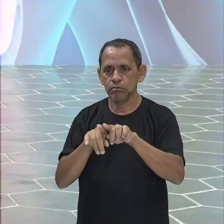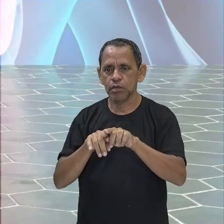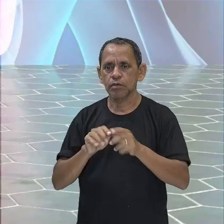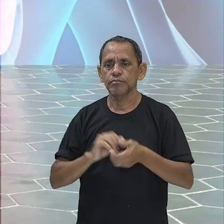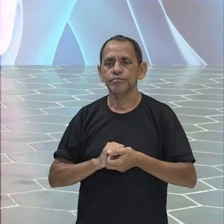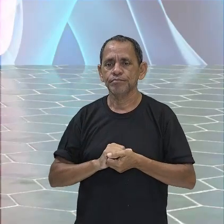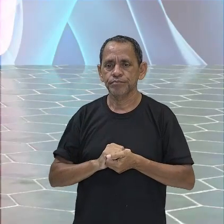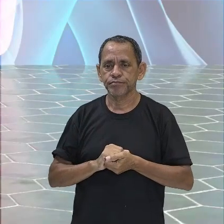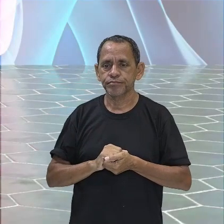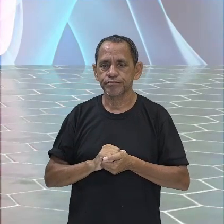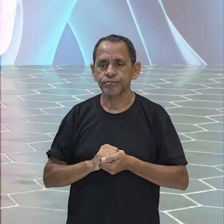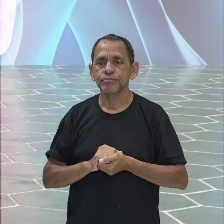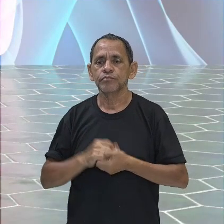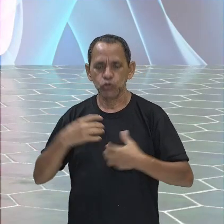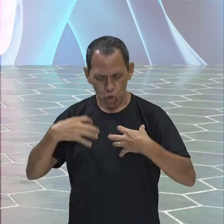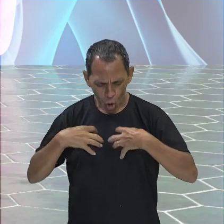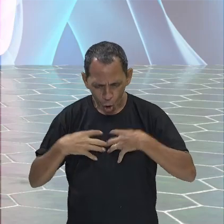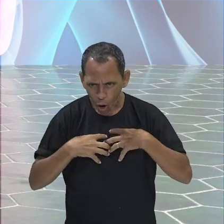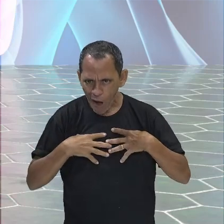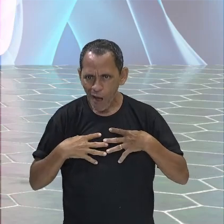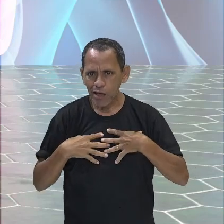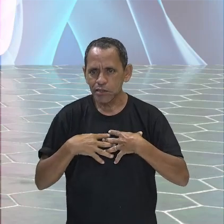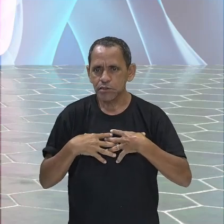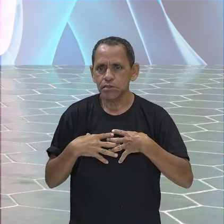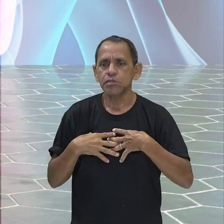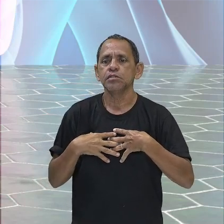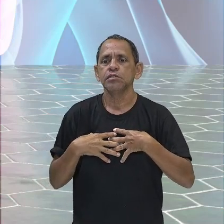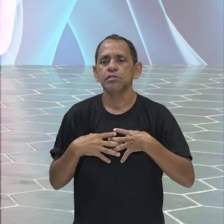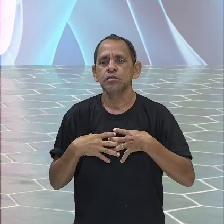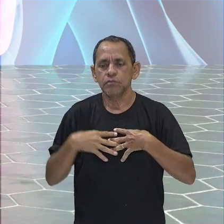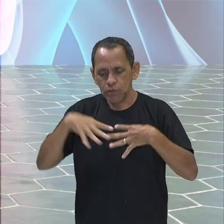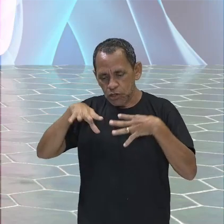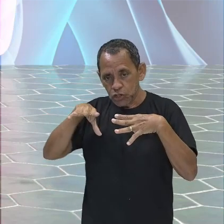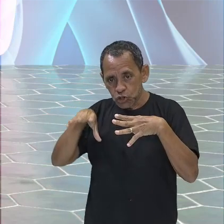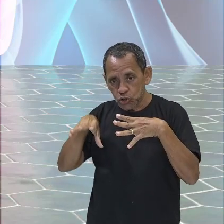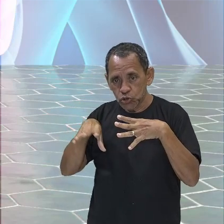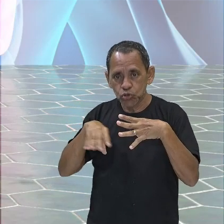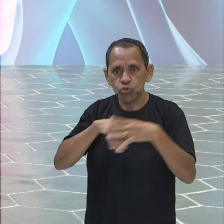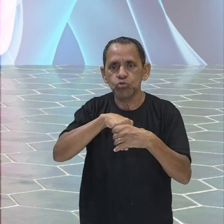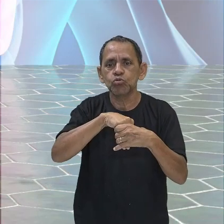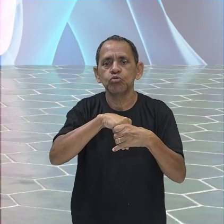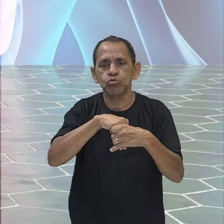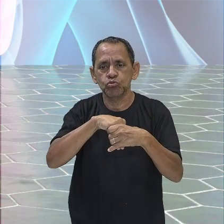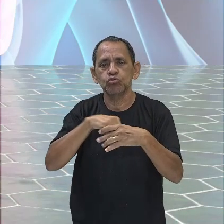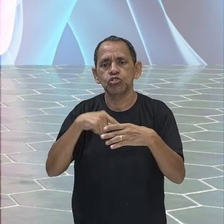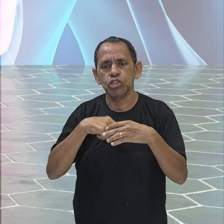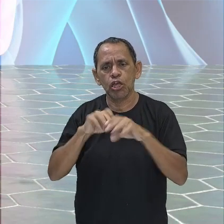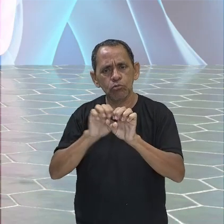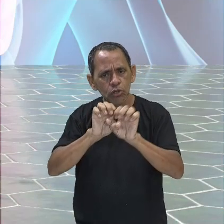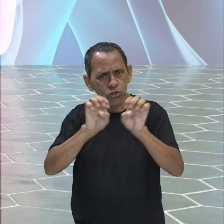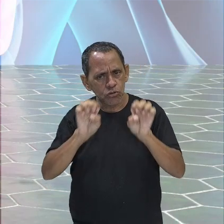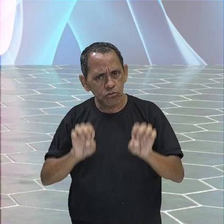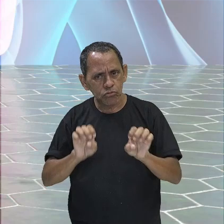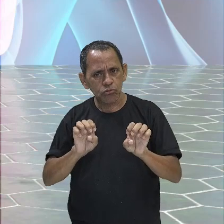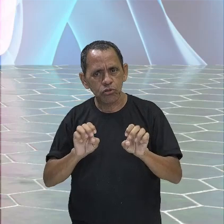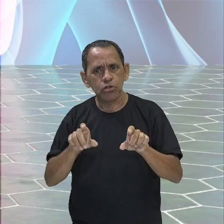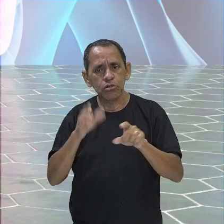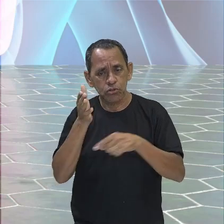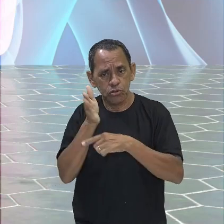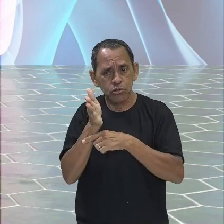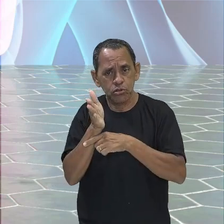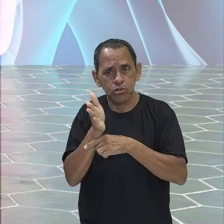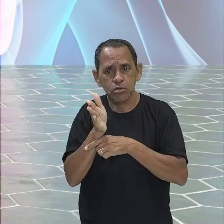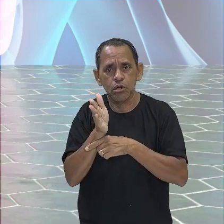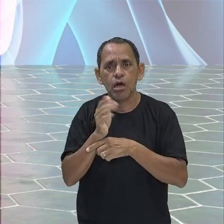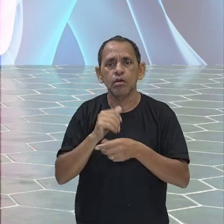assim eles vão compor, já são estruturas já dentro lá do nosso corpo e nos pulmões, cada